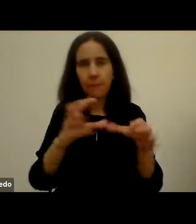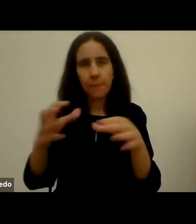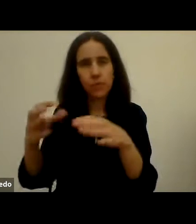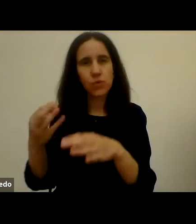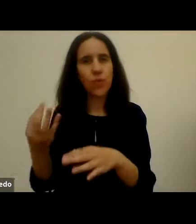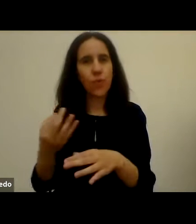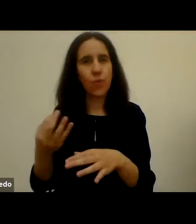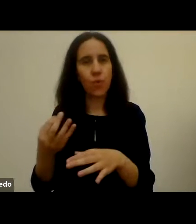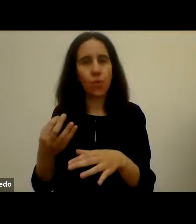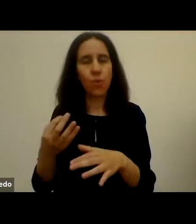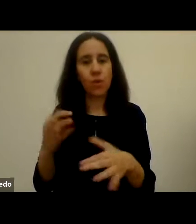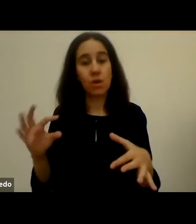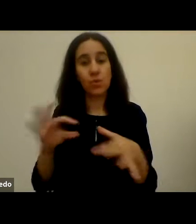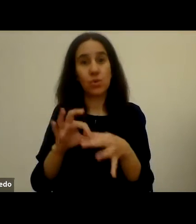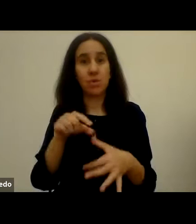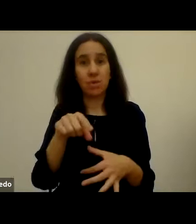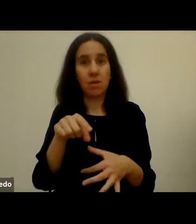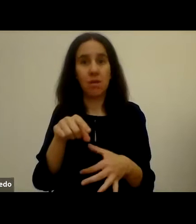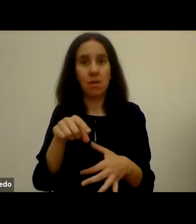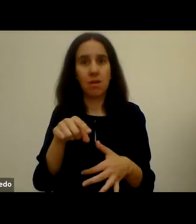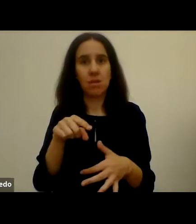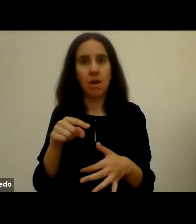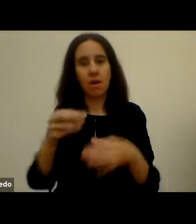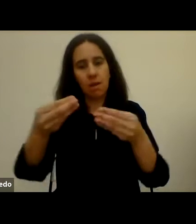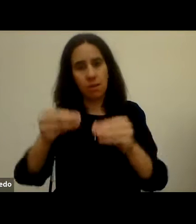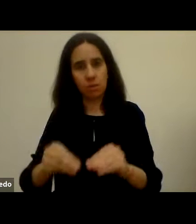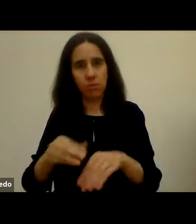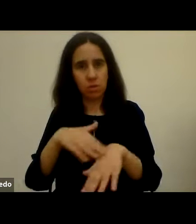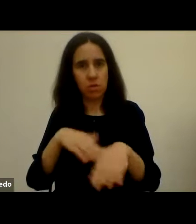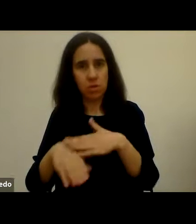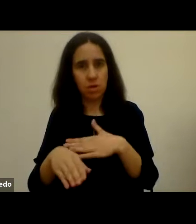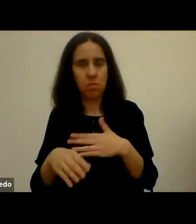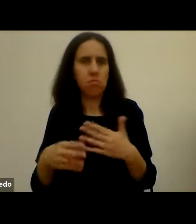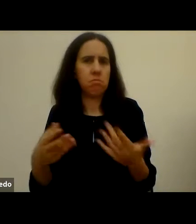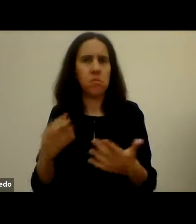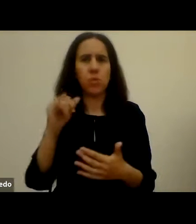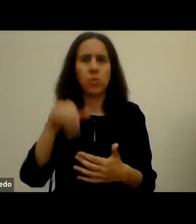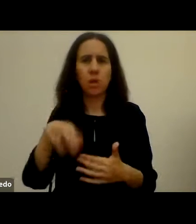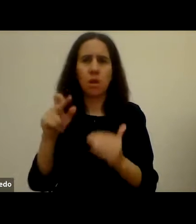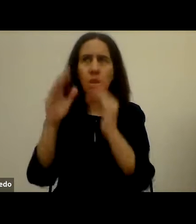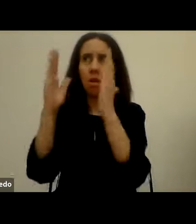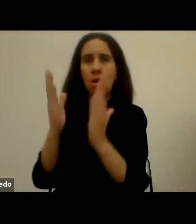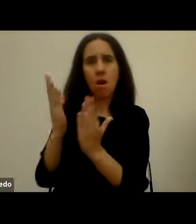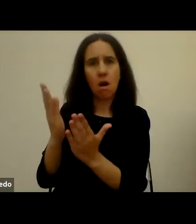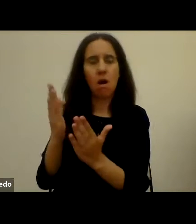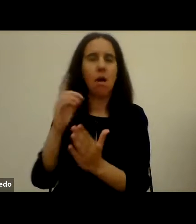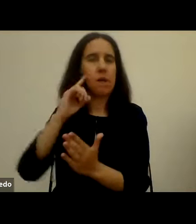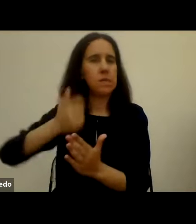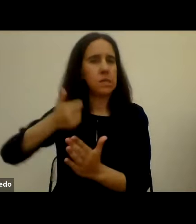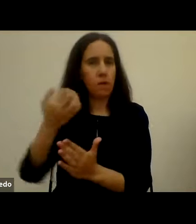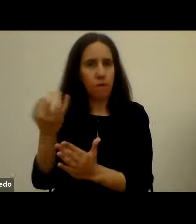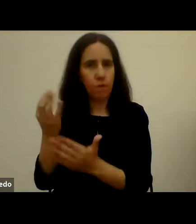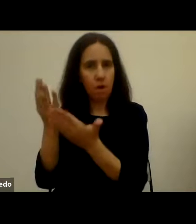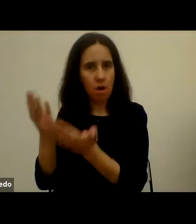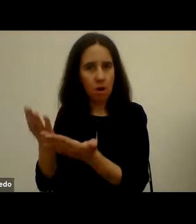tiveram associadas à sua elaboração, quer do próprio INA, teve aqui um papel fundamental e